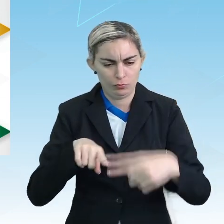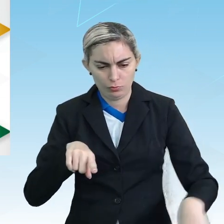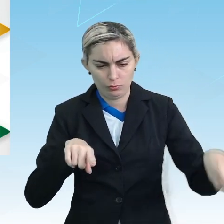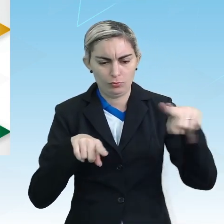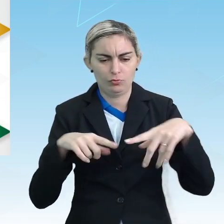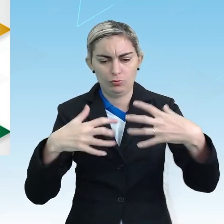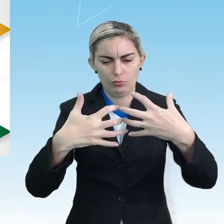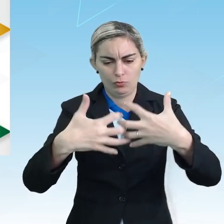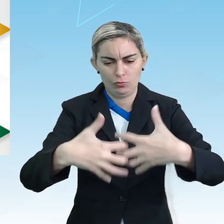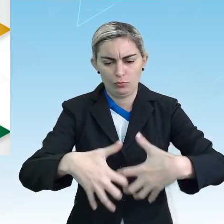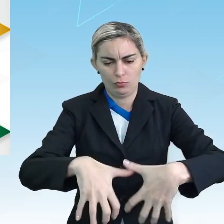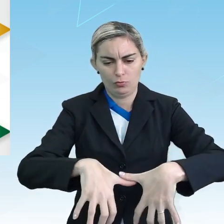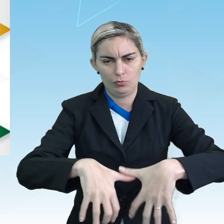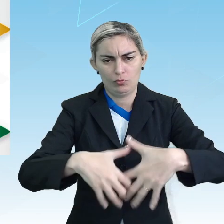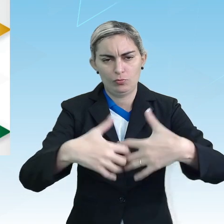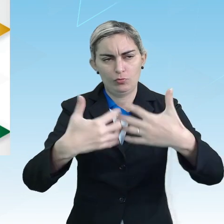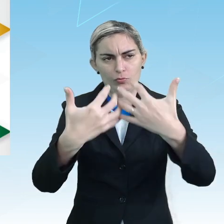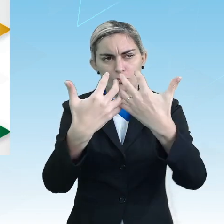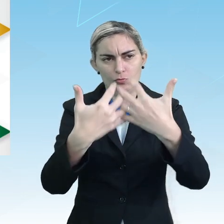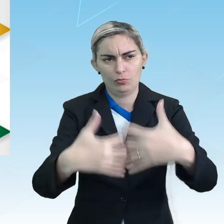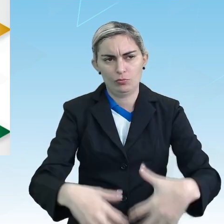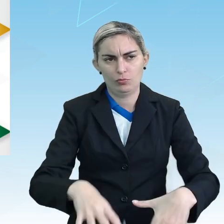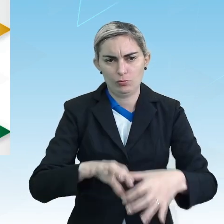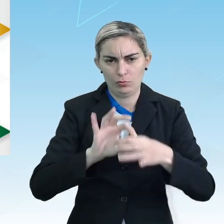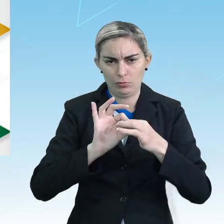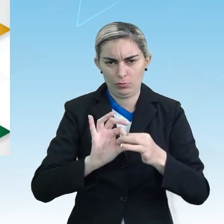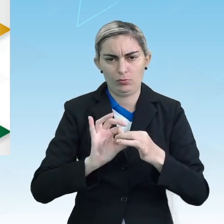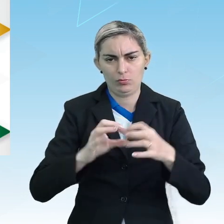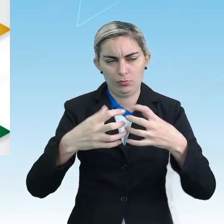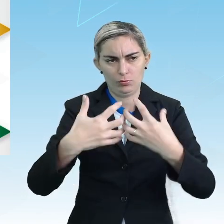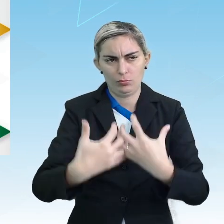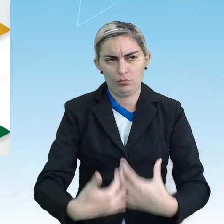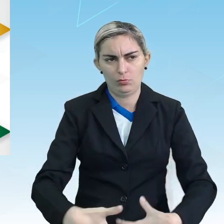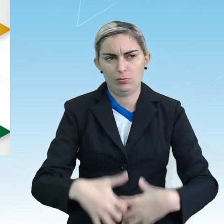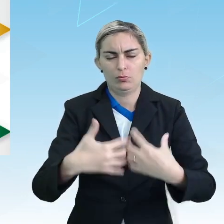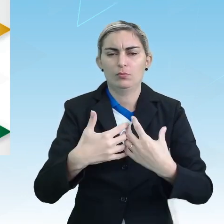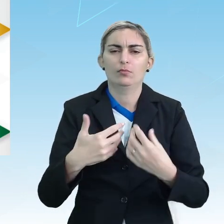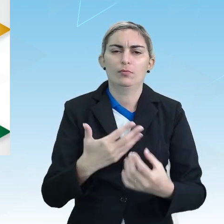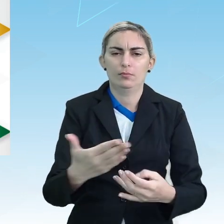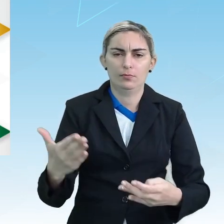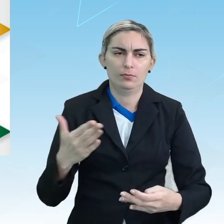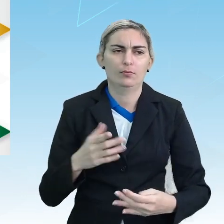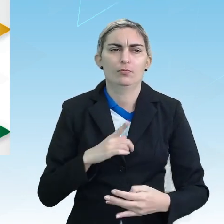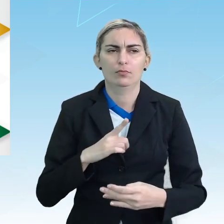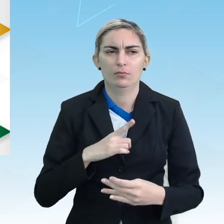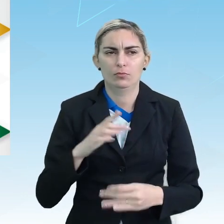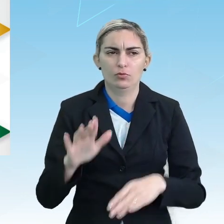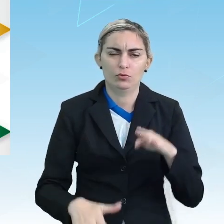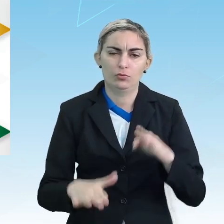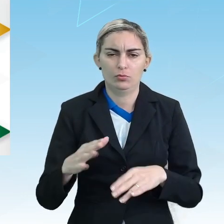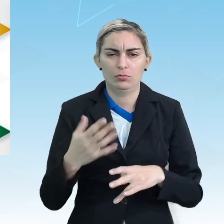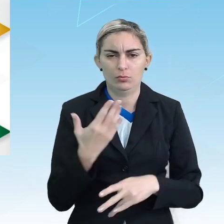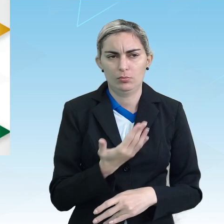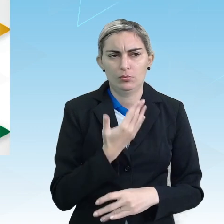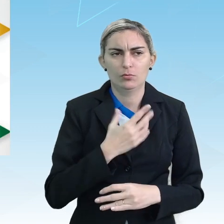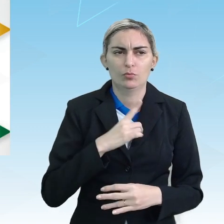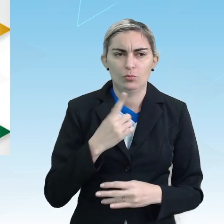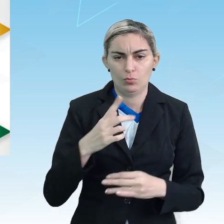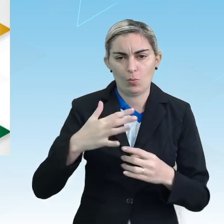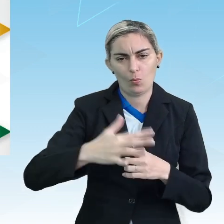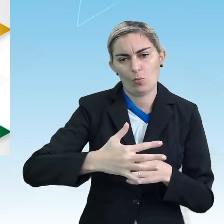aos pares ou ligadas ao eixo central, que vai ser acionado geralmente aí por um